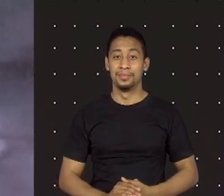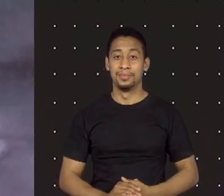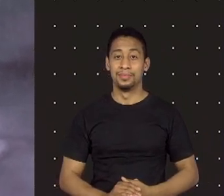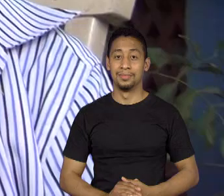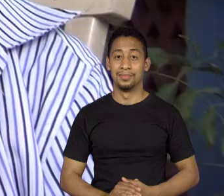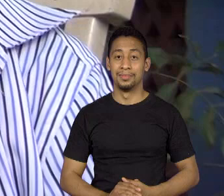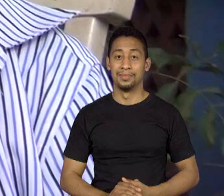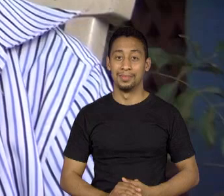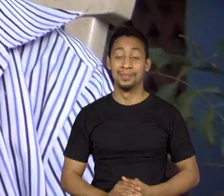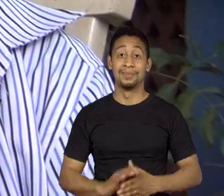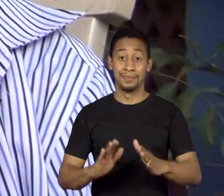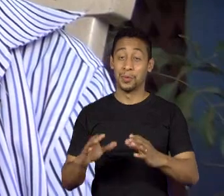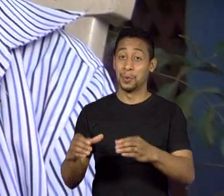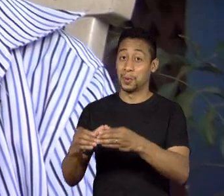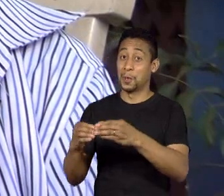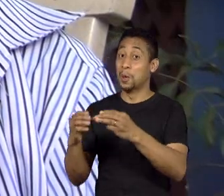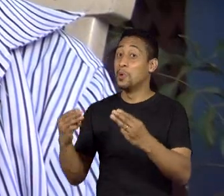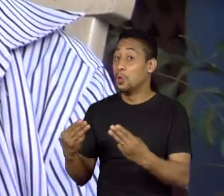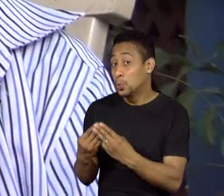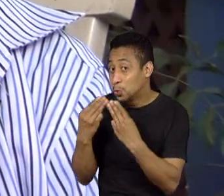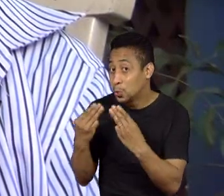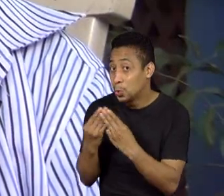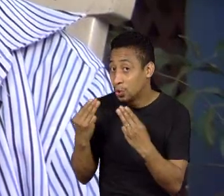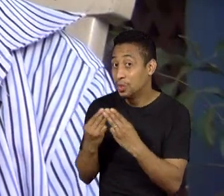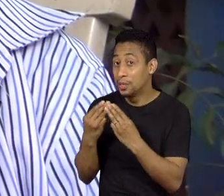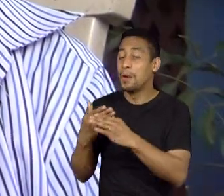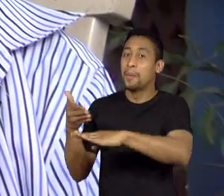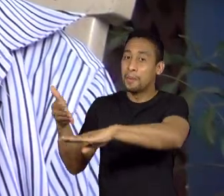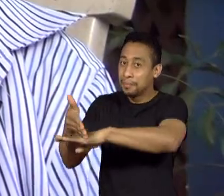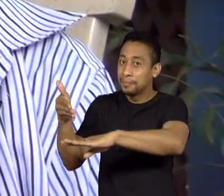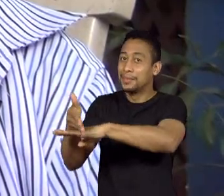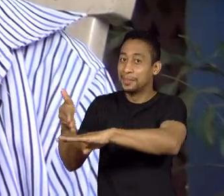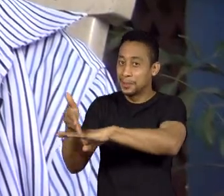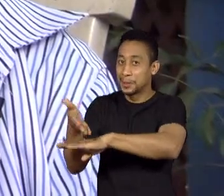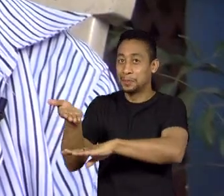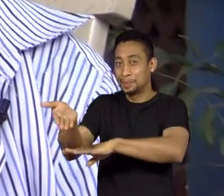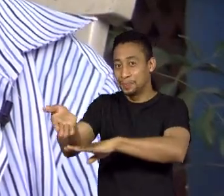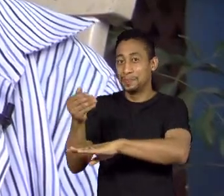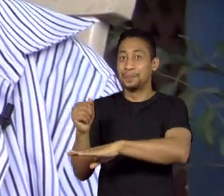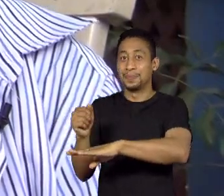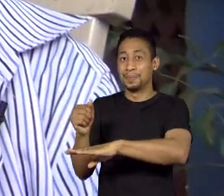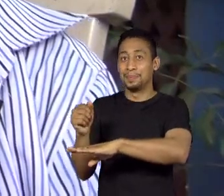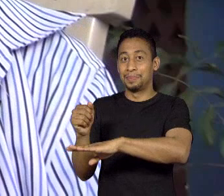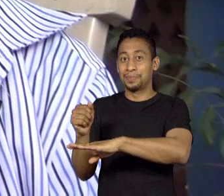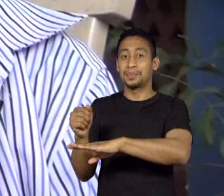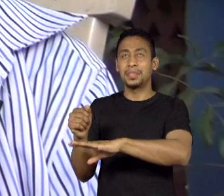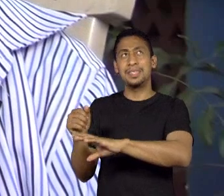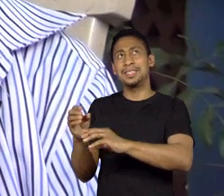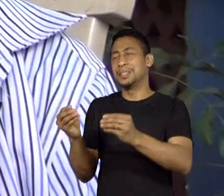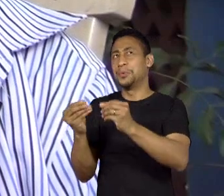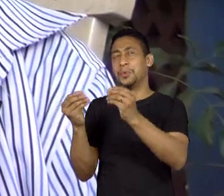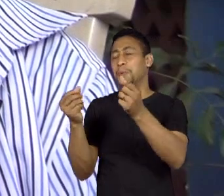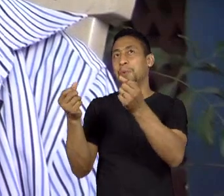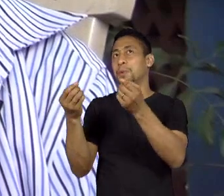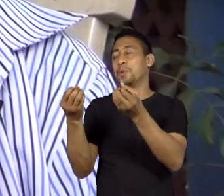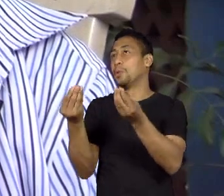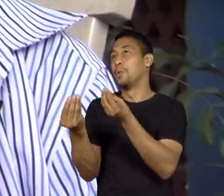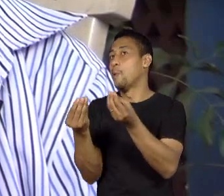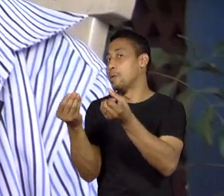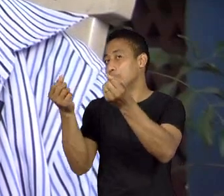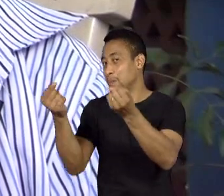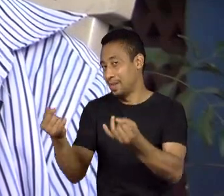Certo tipo de judeus tinham uma participação, como te dizer,